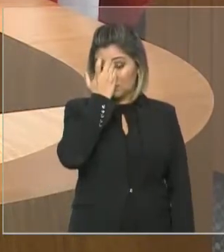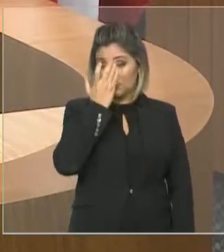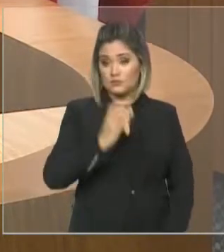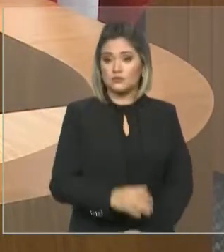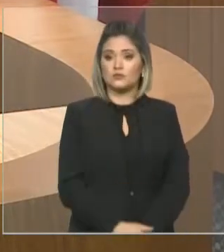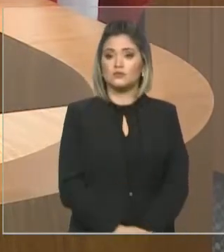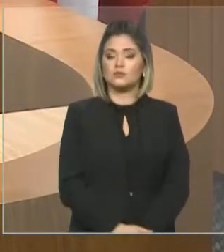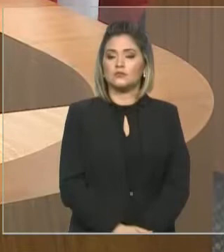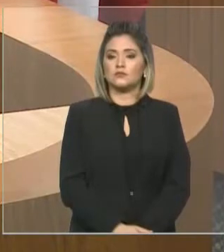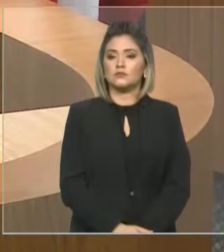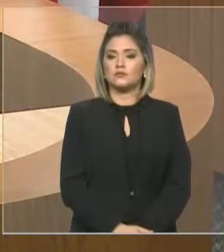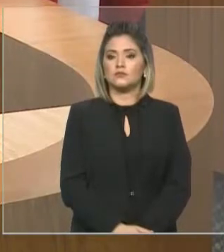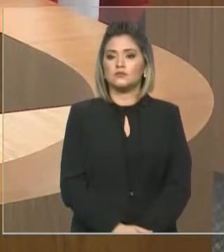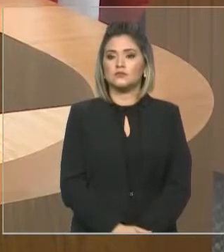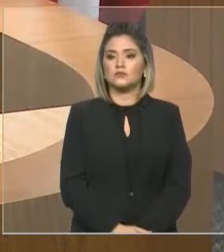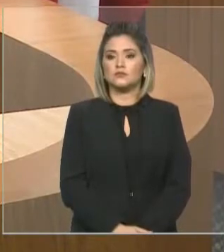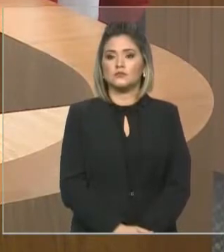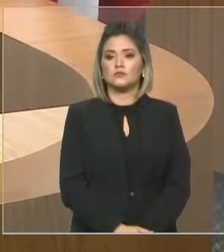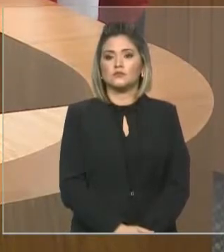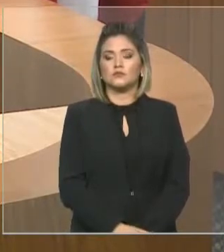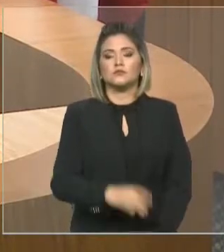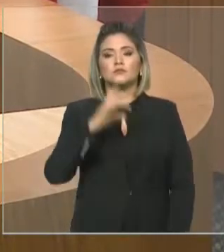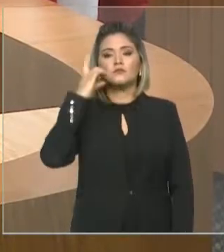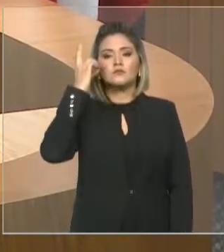Senhoras deputadas, senhores deputados,